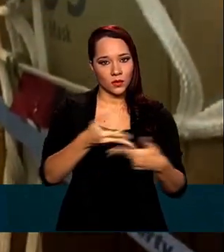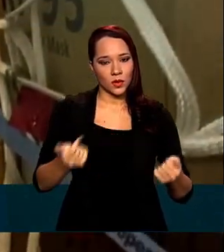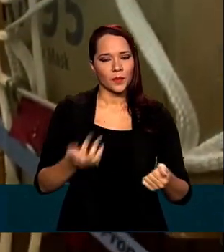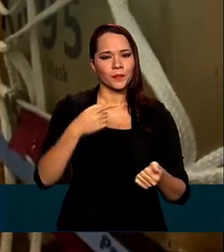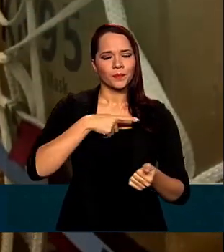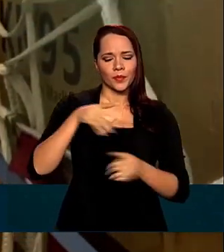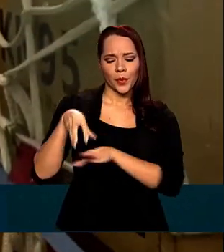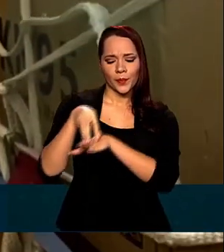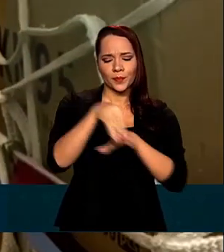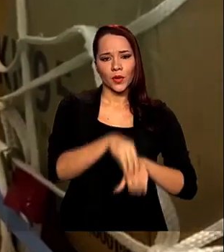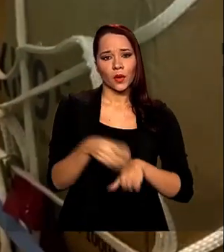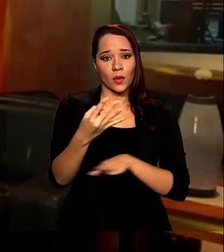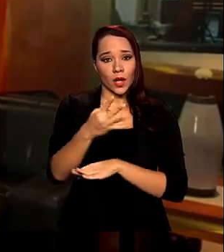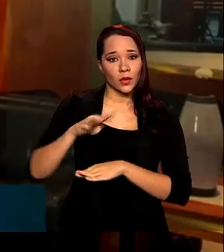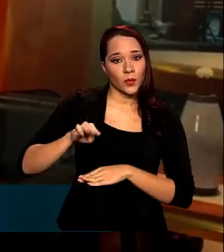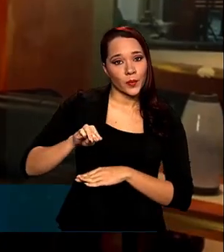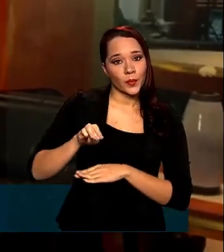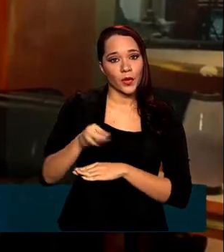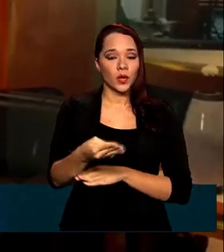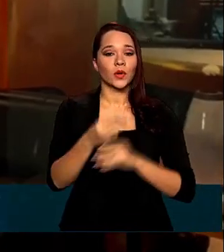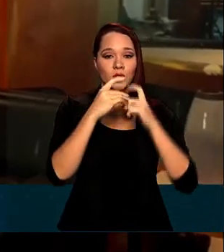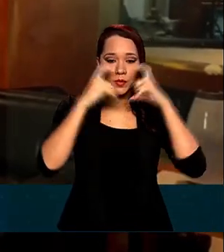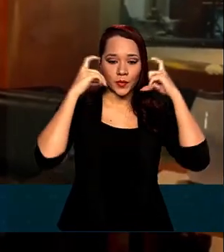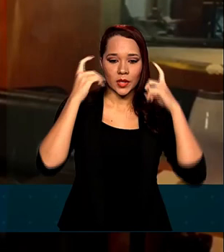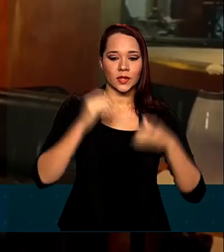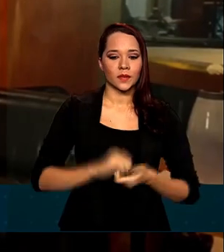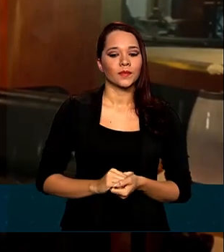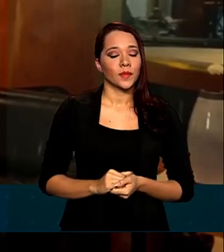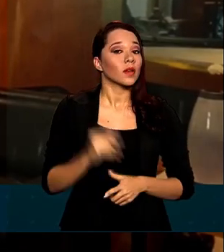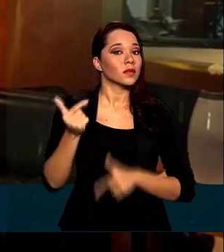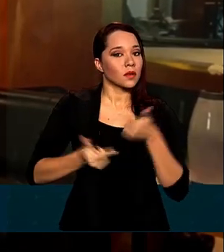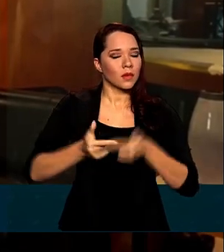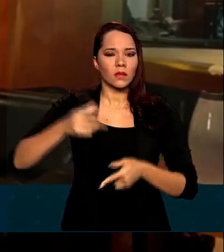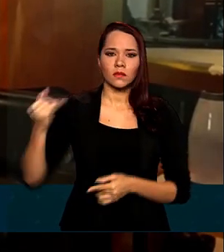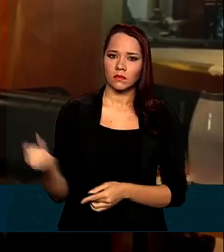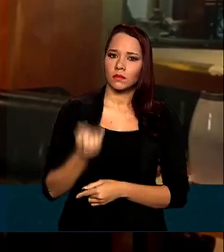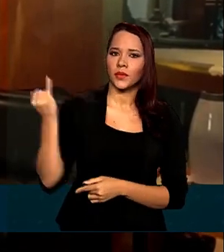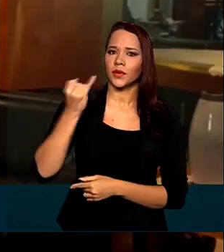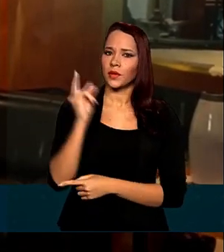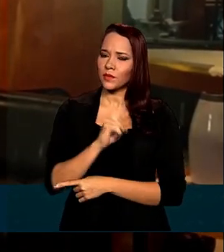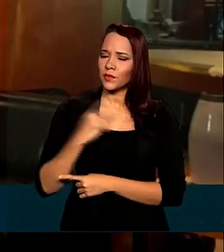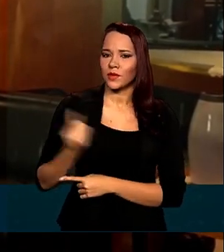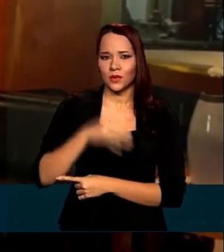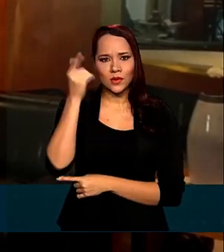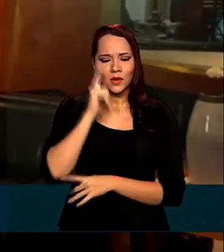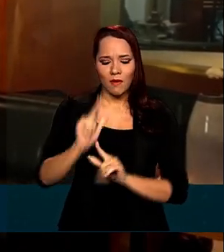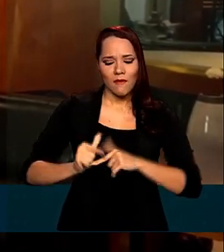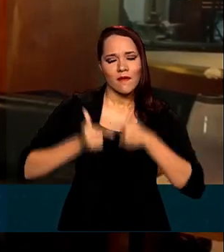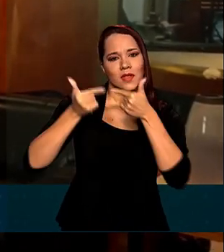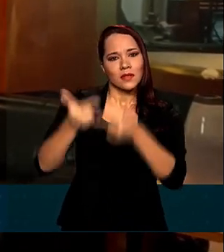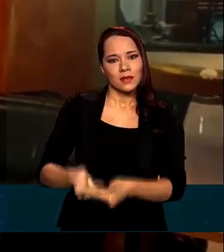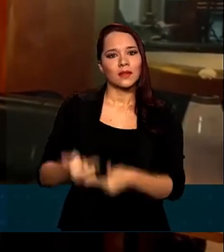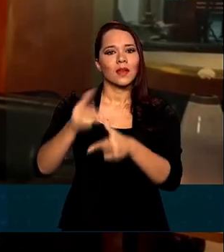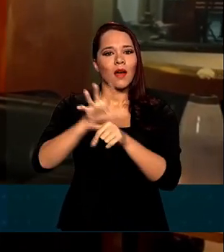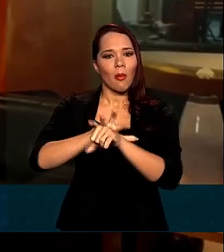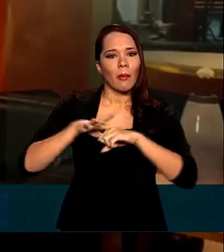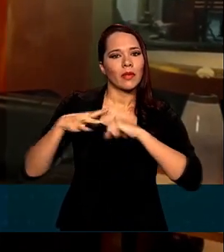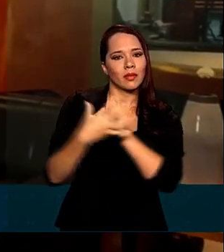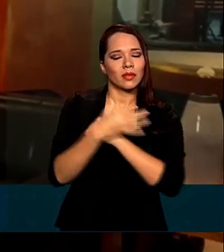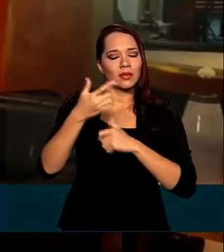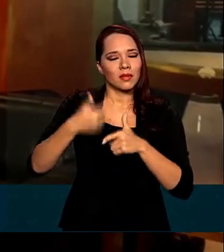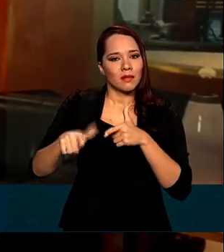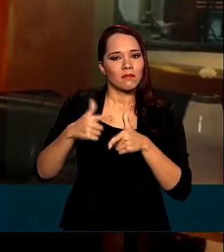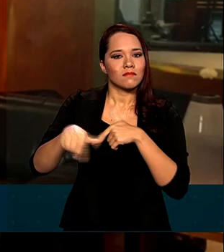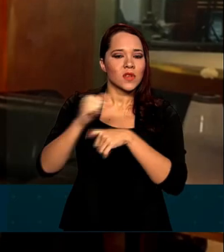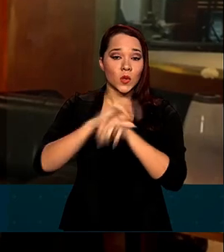4 milhões de máscaras. Essa operação foi fundamental para que a gente pudesse enfrentar a pandemia com segurança. A operação